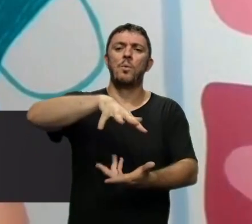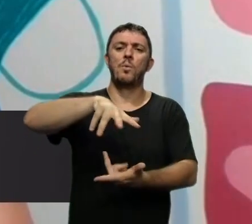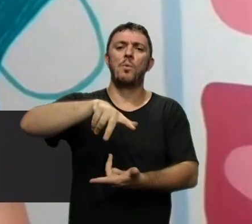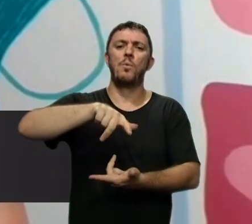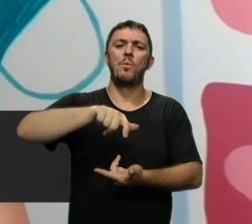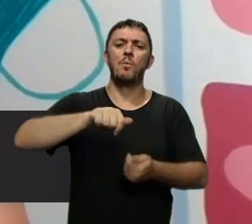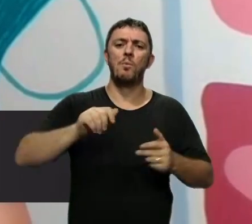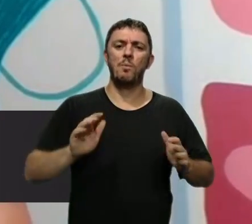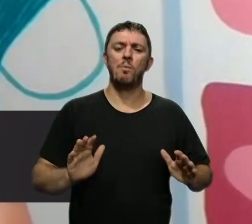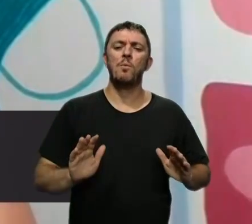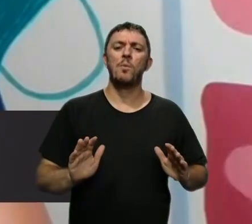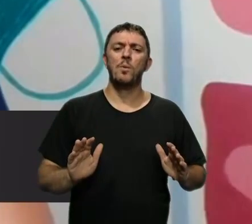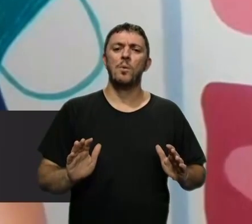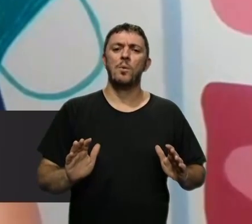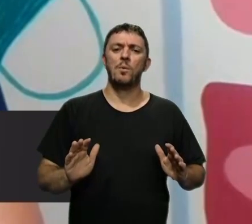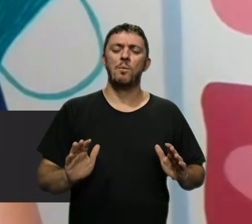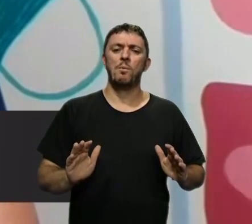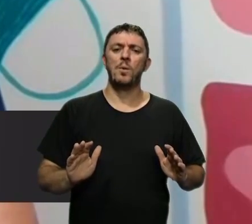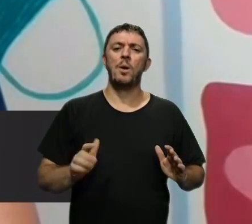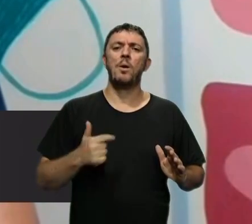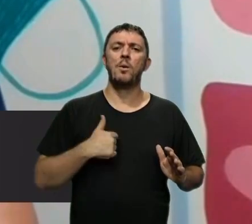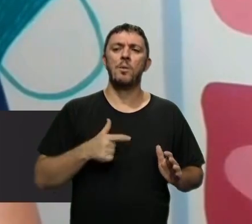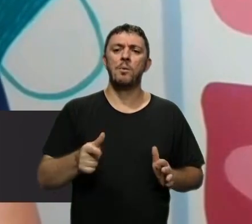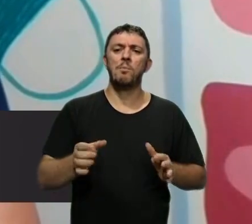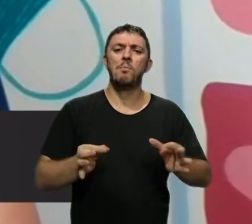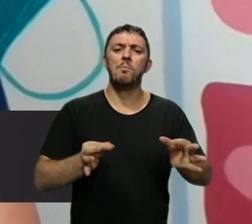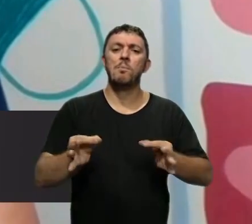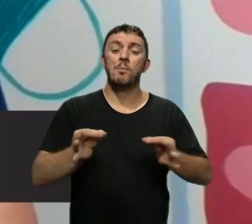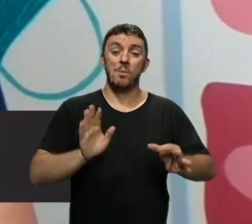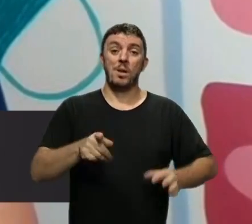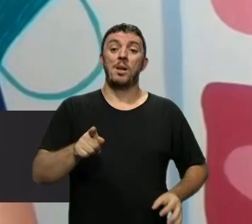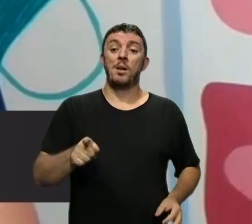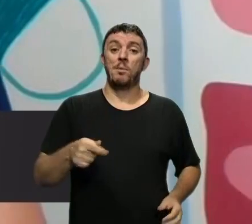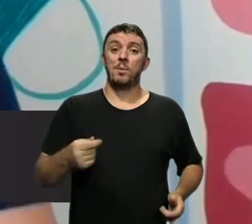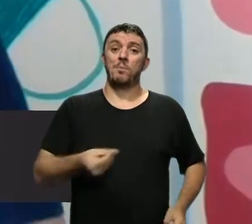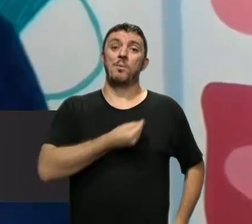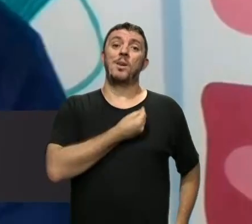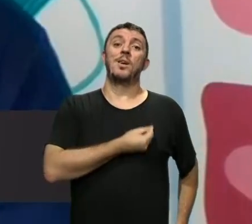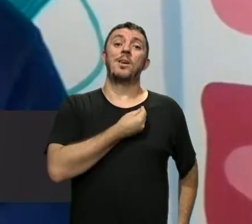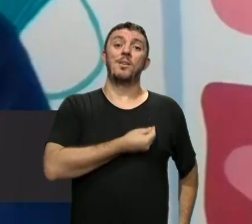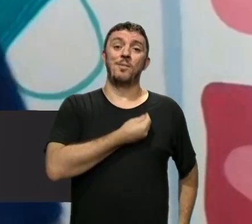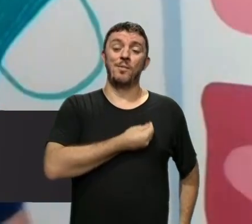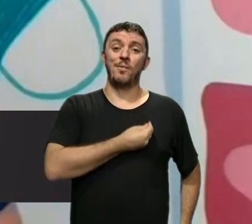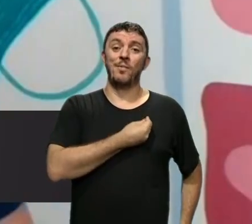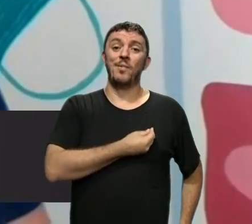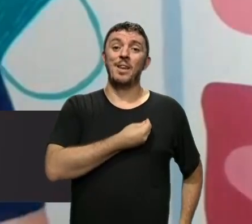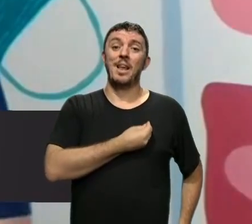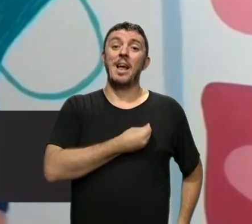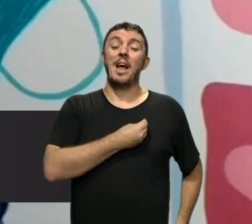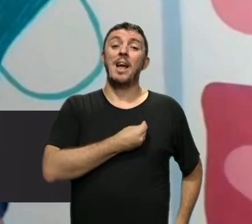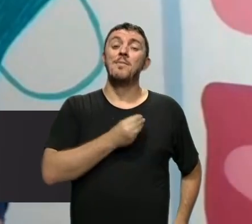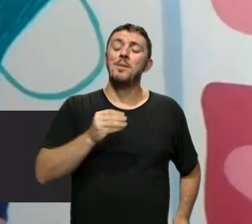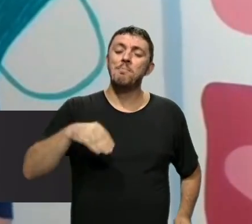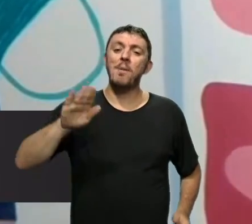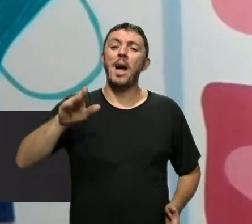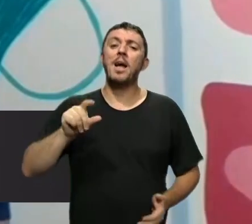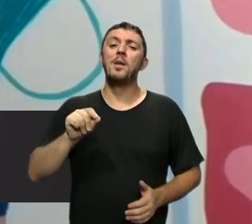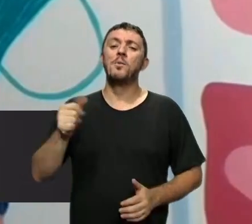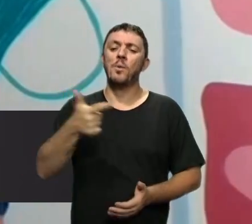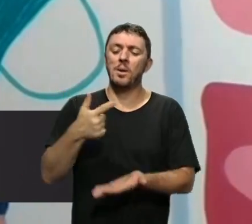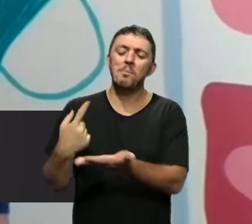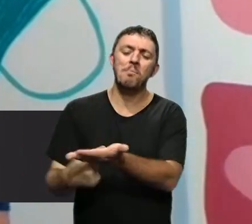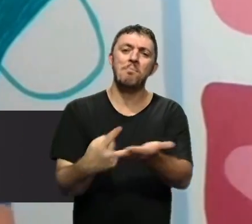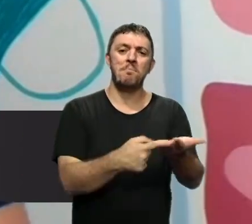diretamente, a gente tem que estar preparado para a vida, né? E a vida é muito maior que os combinados, já disse uma amiga